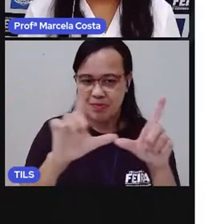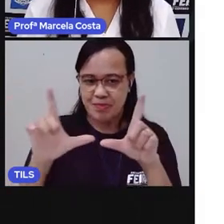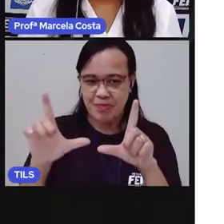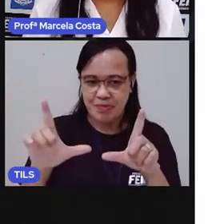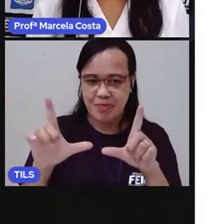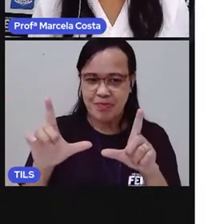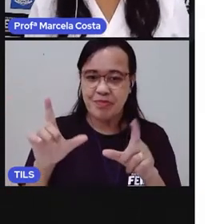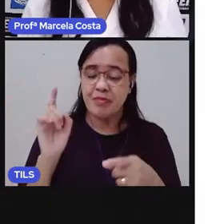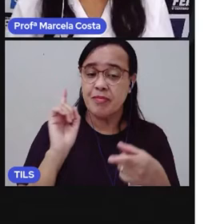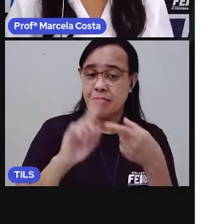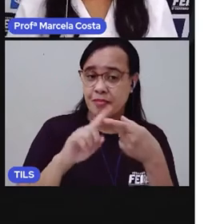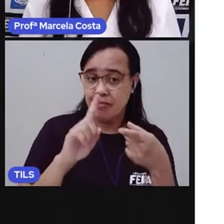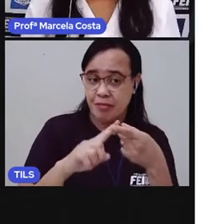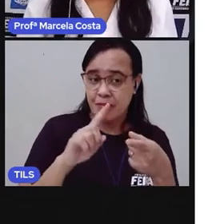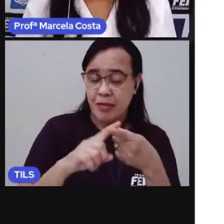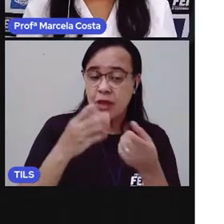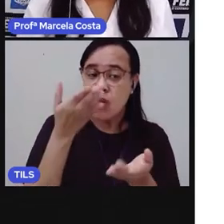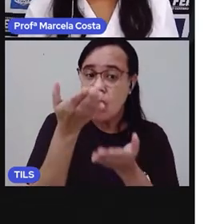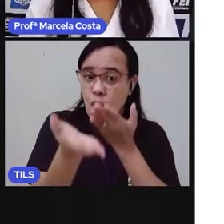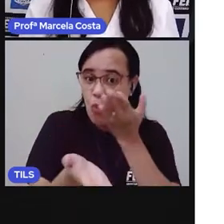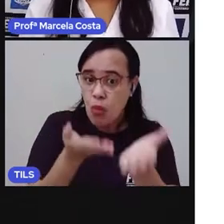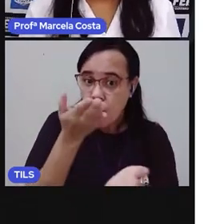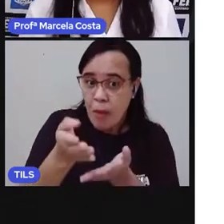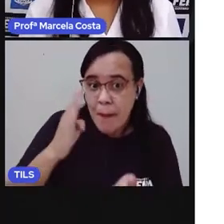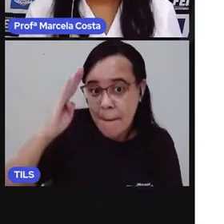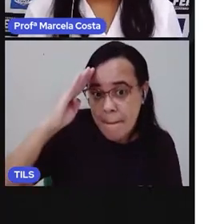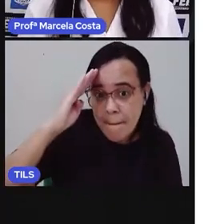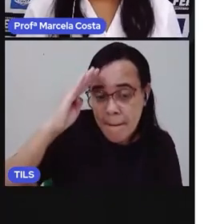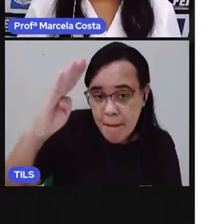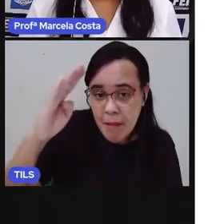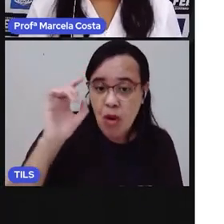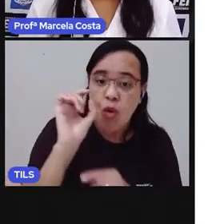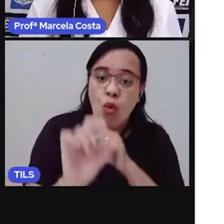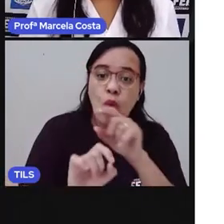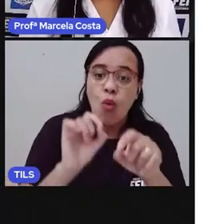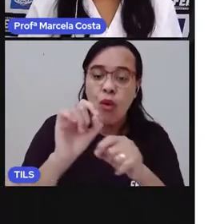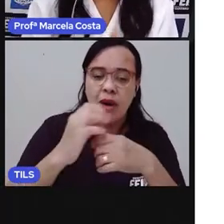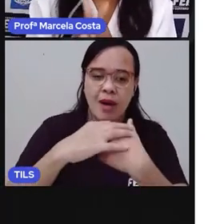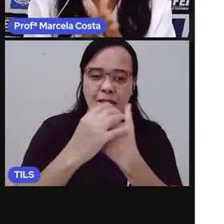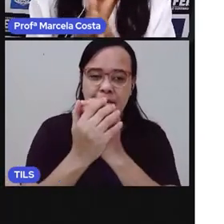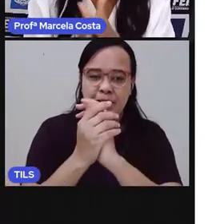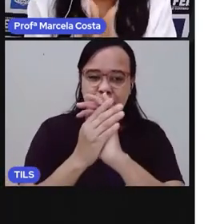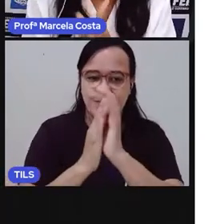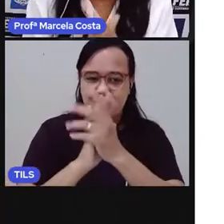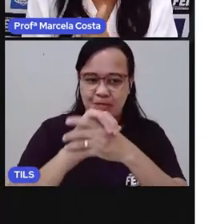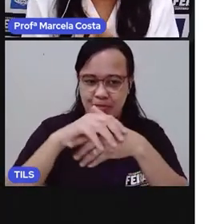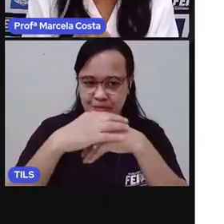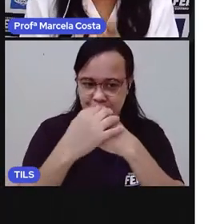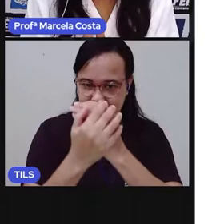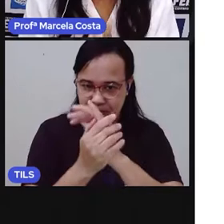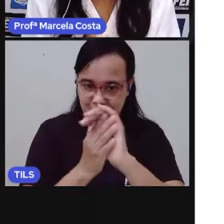Um dos cuidados principais que a gente precisa ter é lavar as mãos. Ó,